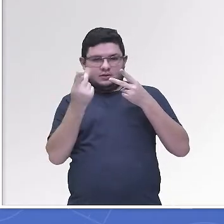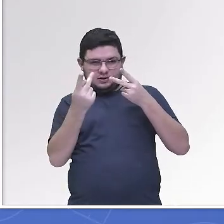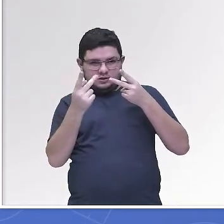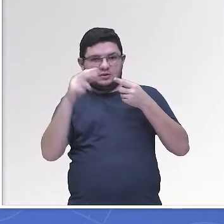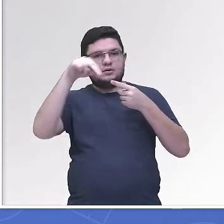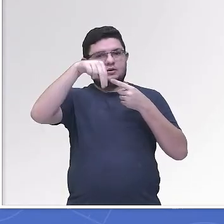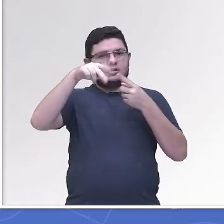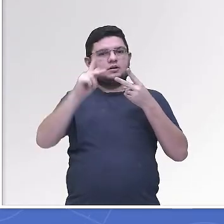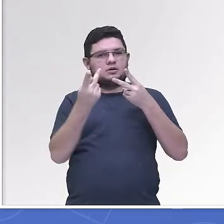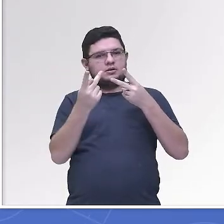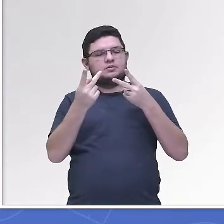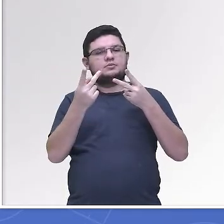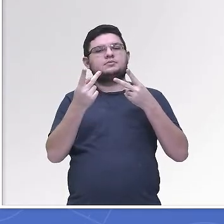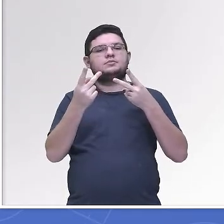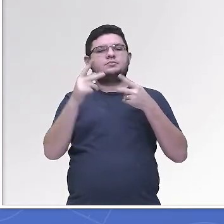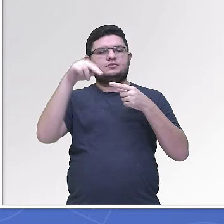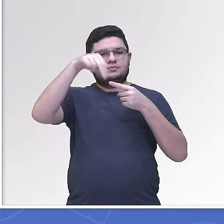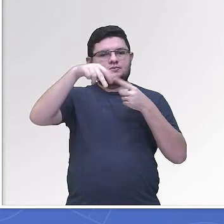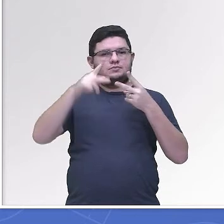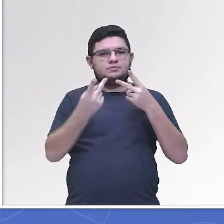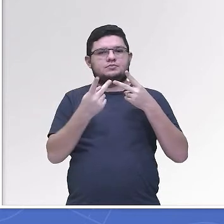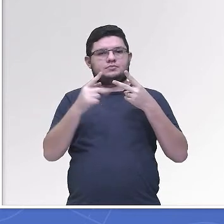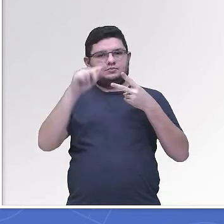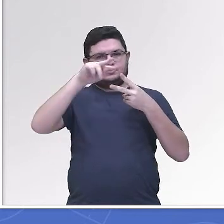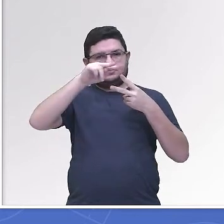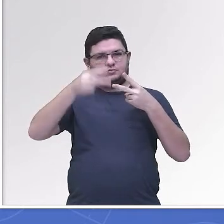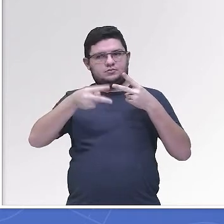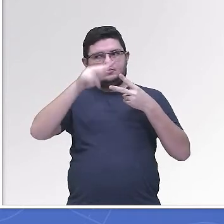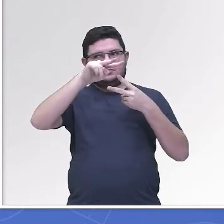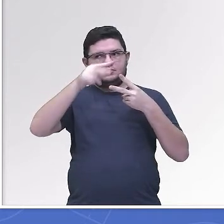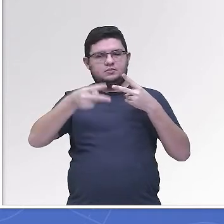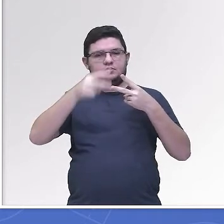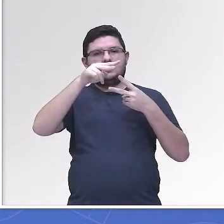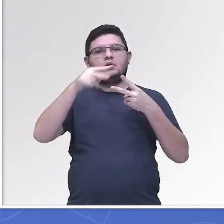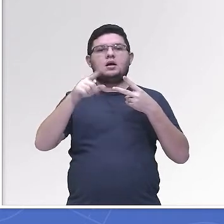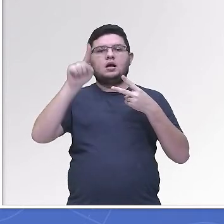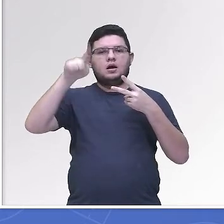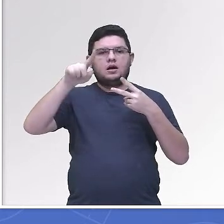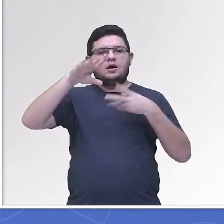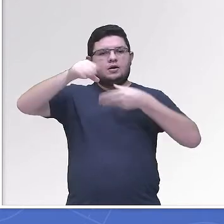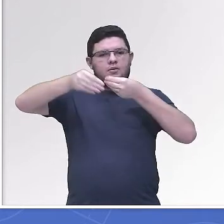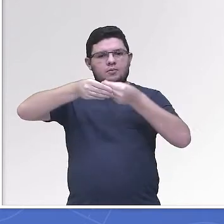são substâncias compostas, é uma substância composta formada, nesse